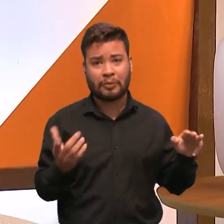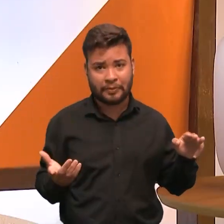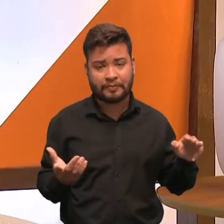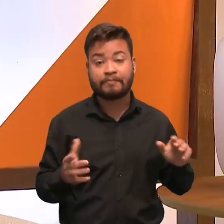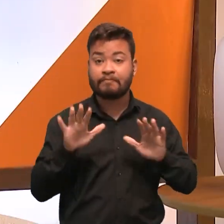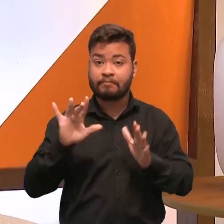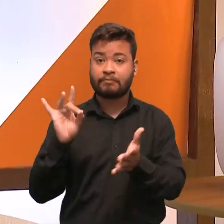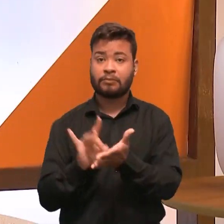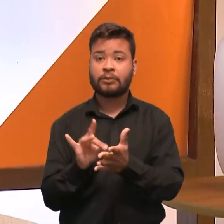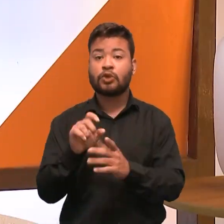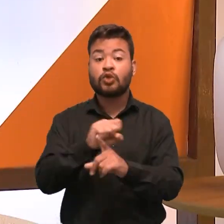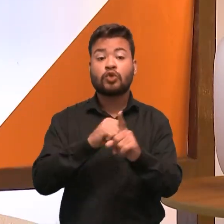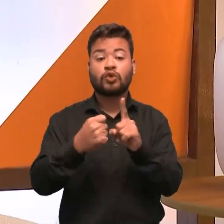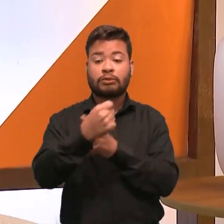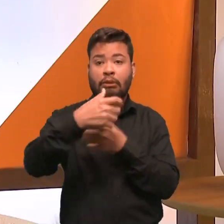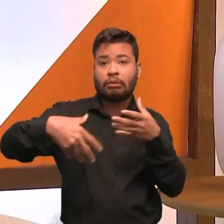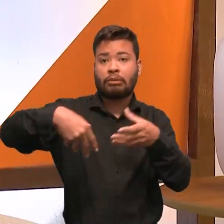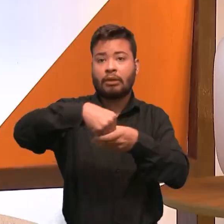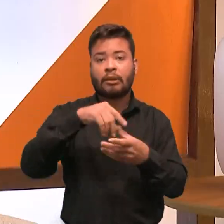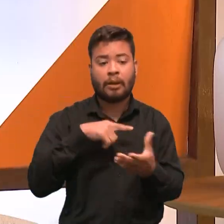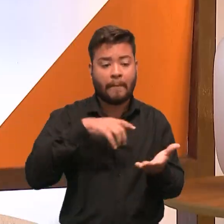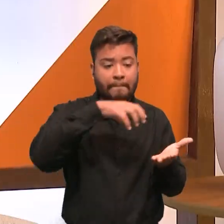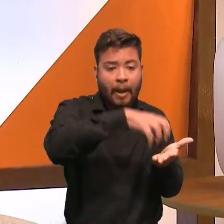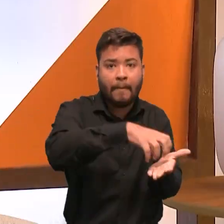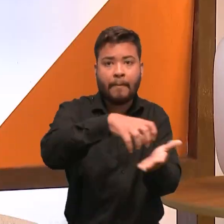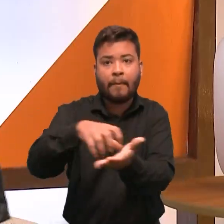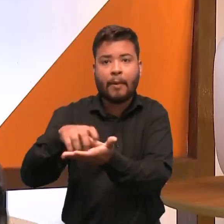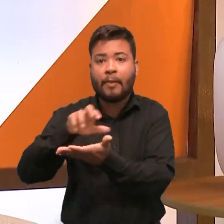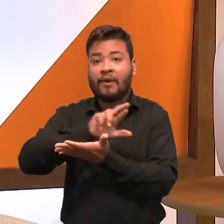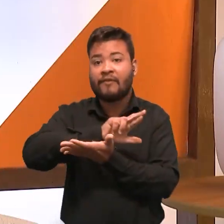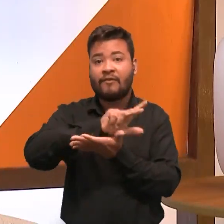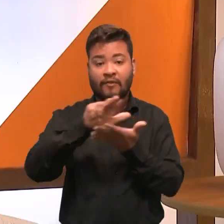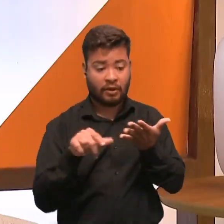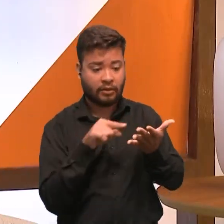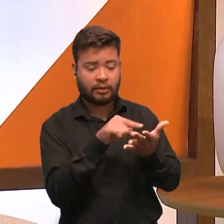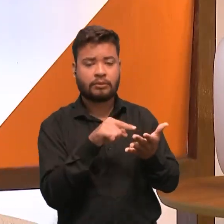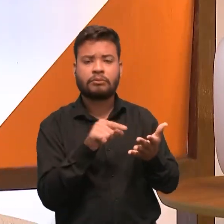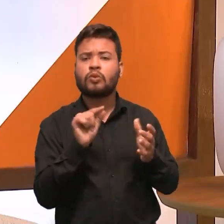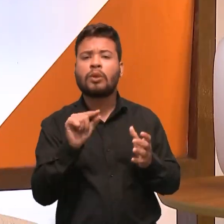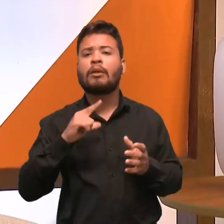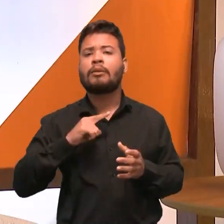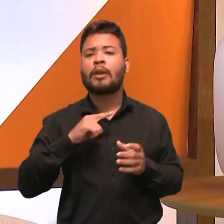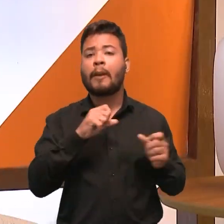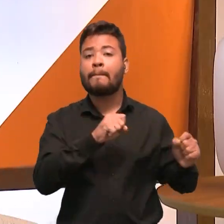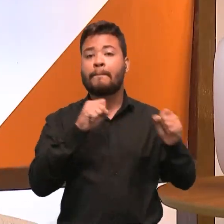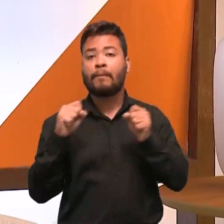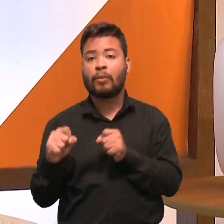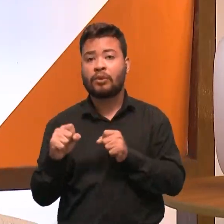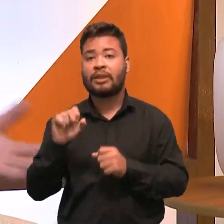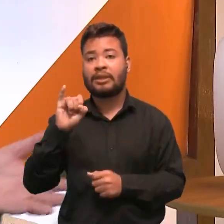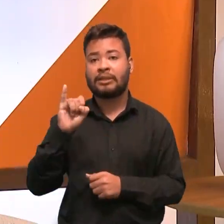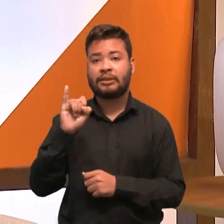sociedade, existem várias instituições que a gente, na teoria, chama de instituições de poder simbólico. A escola, a universidade é uma instituição de